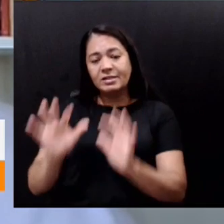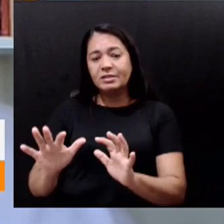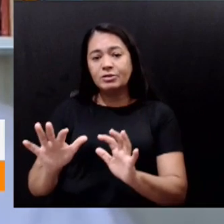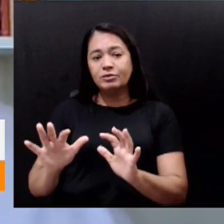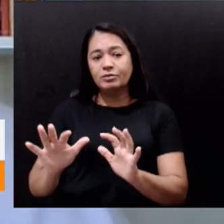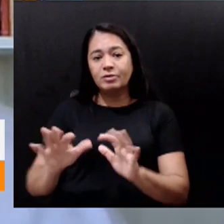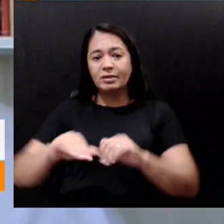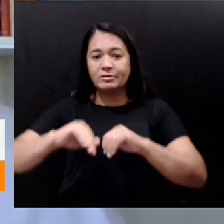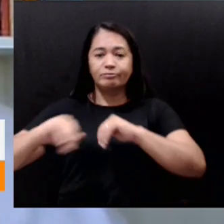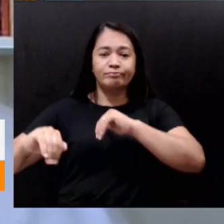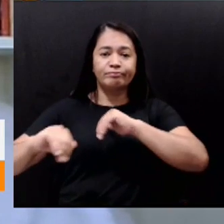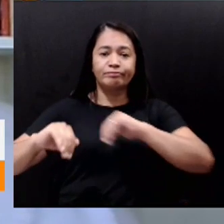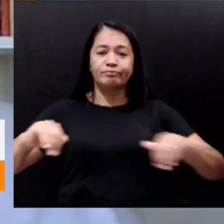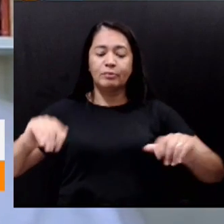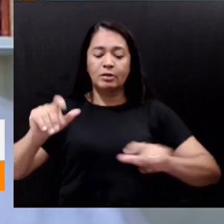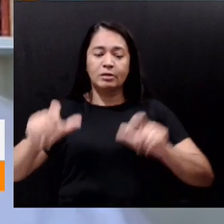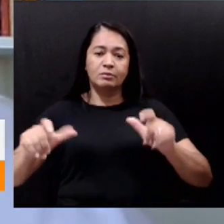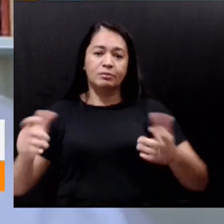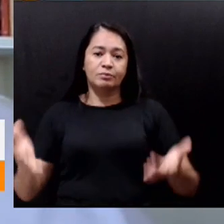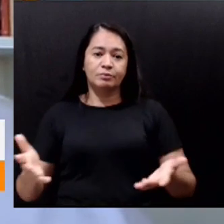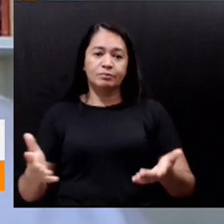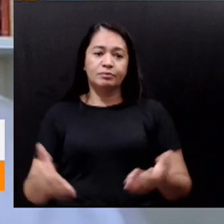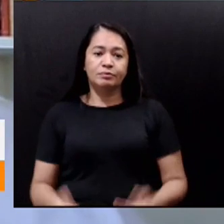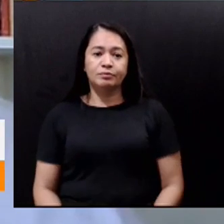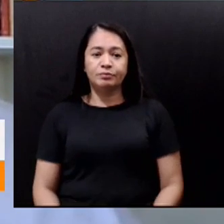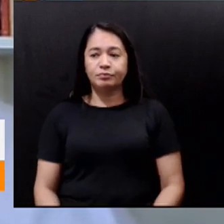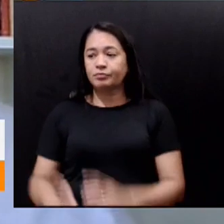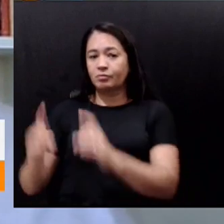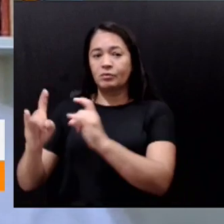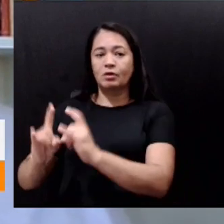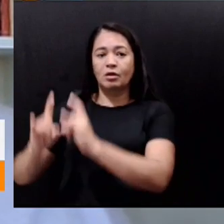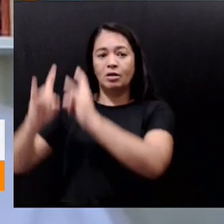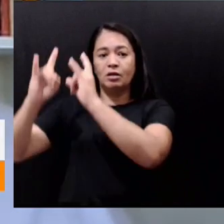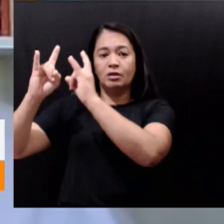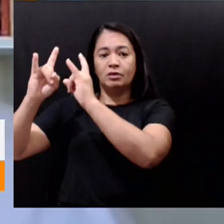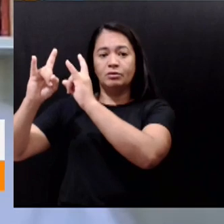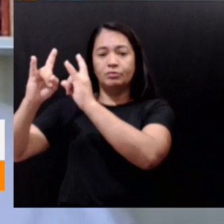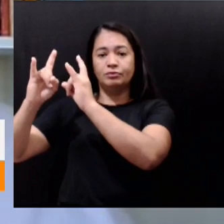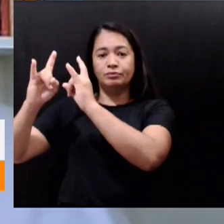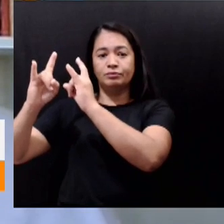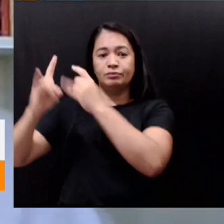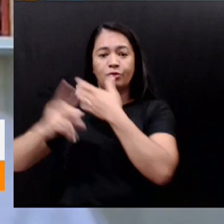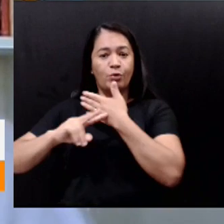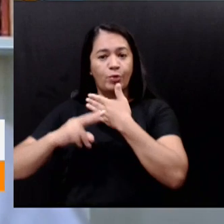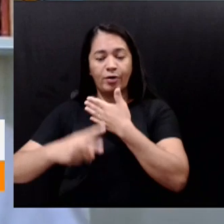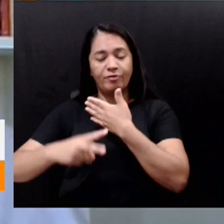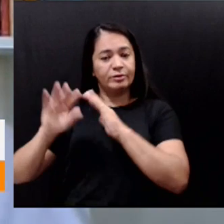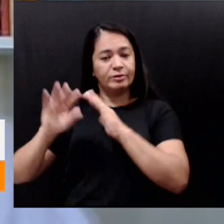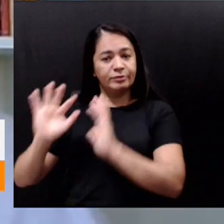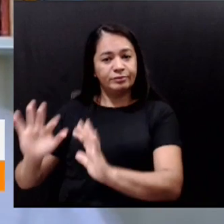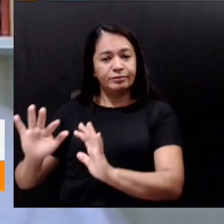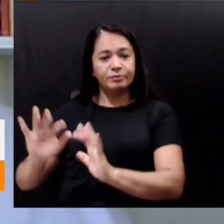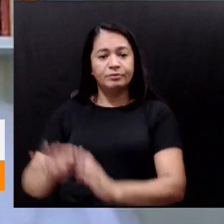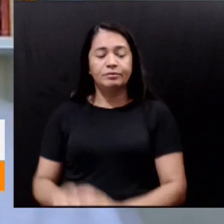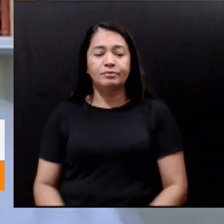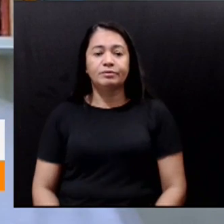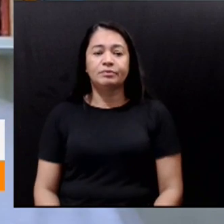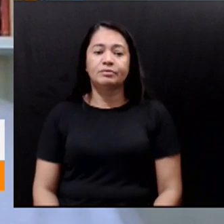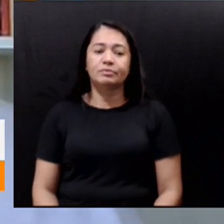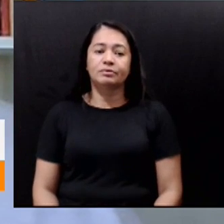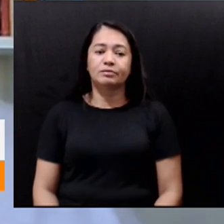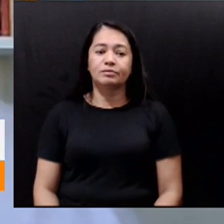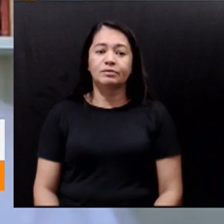entre as pessoas. Os condomínios refletem muito isso. Na verdade, a arquitetura